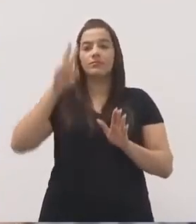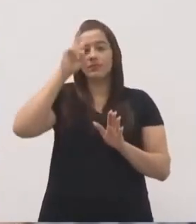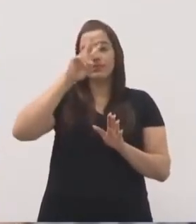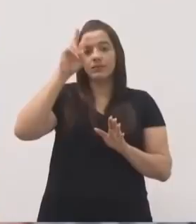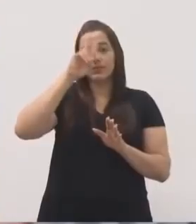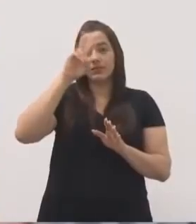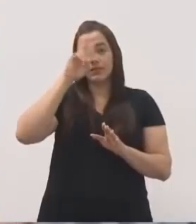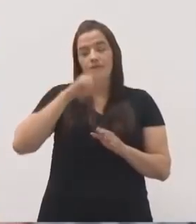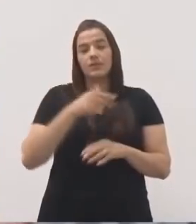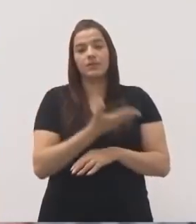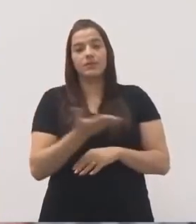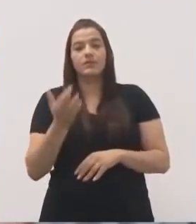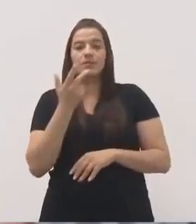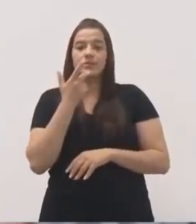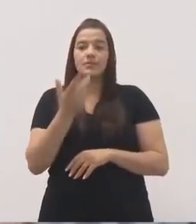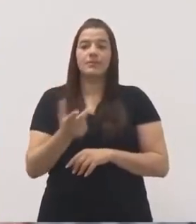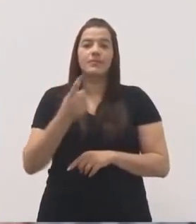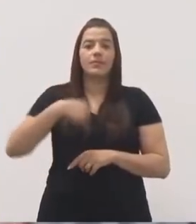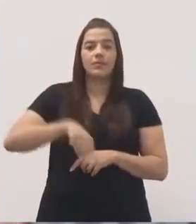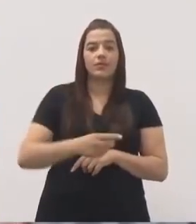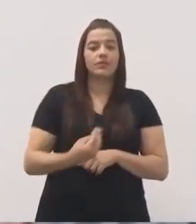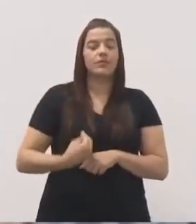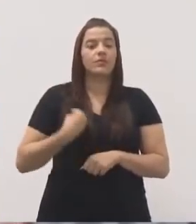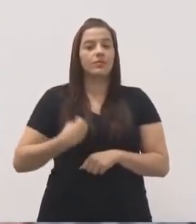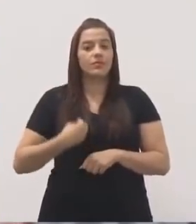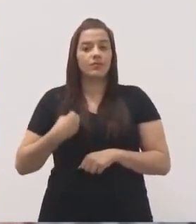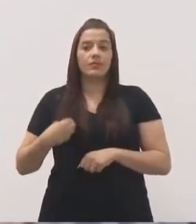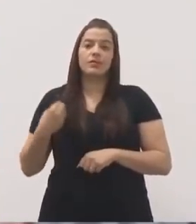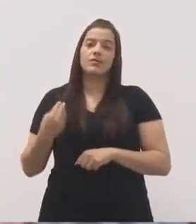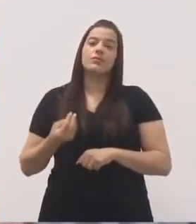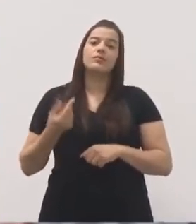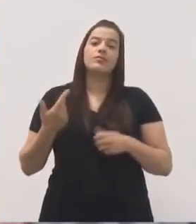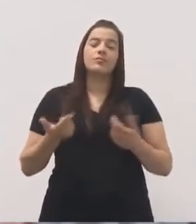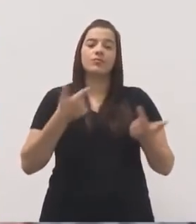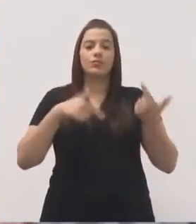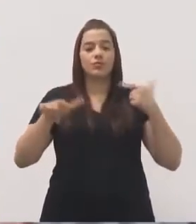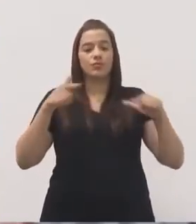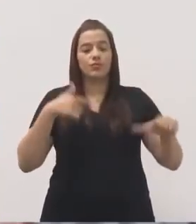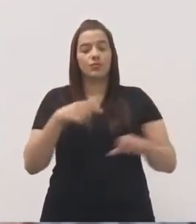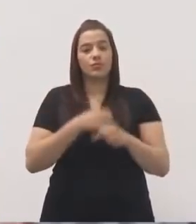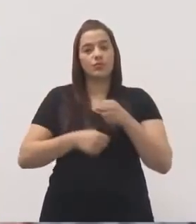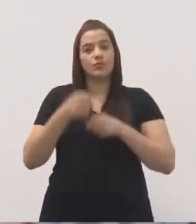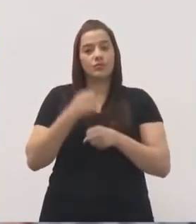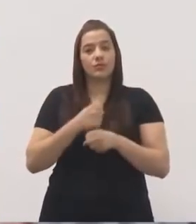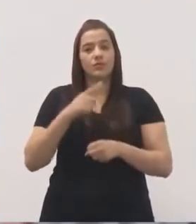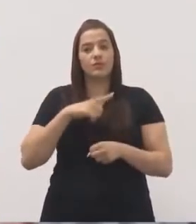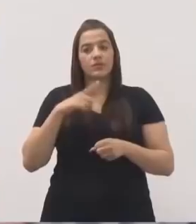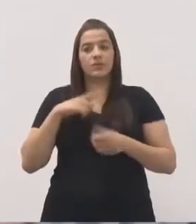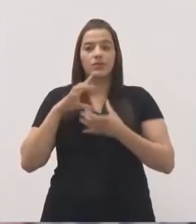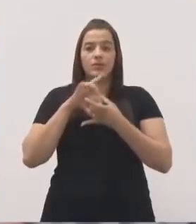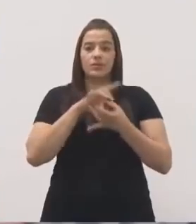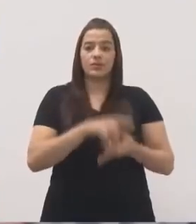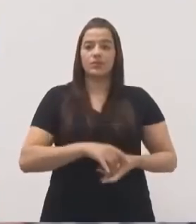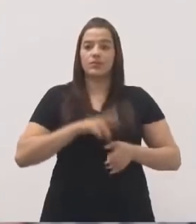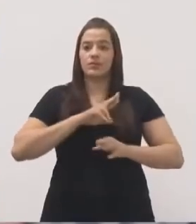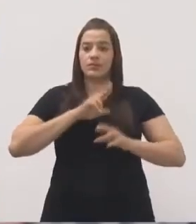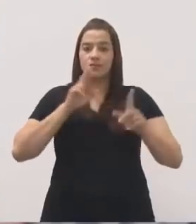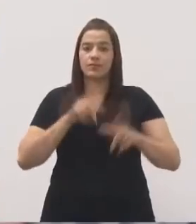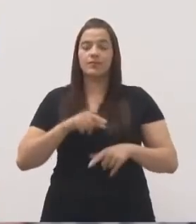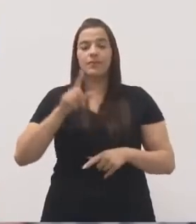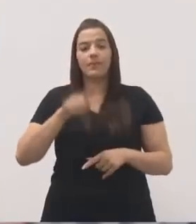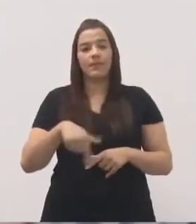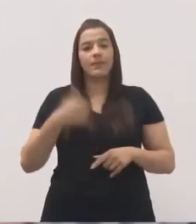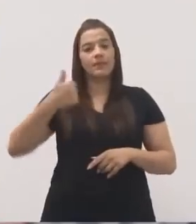foi falada aí, né? Nós estamos vivendo um contexto bem diferente de outros anos. Essa avaliação ela tem uma importância um